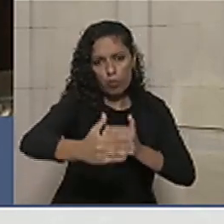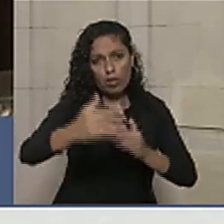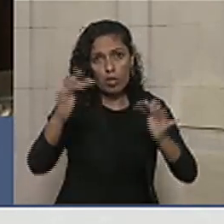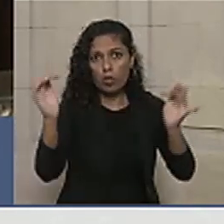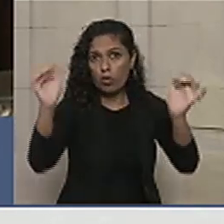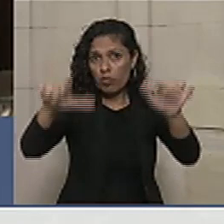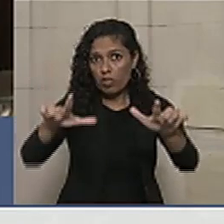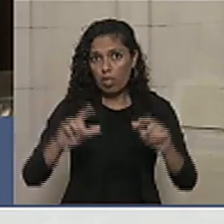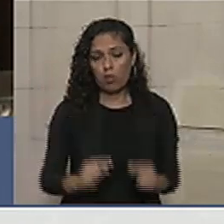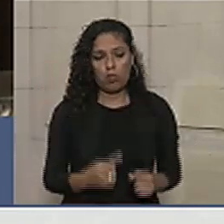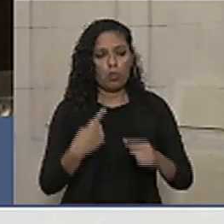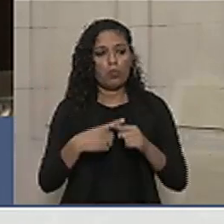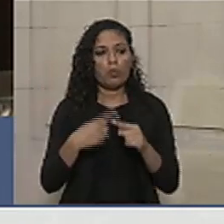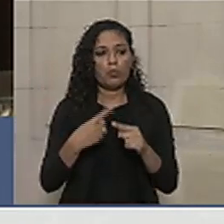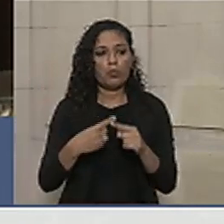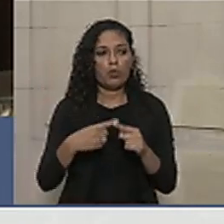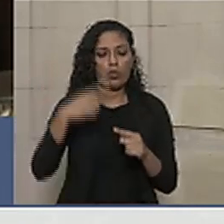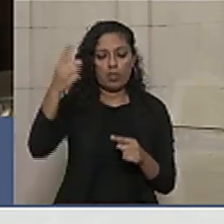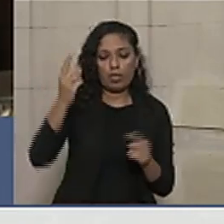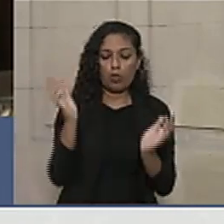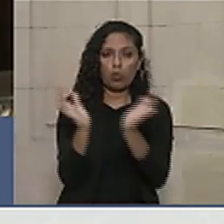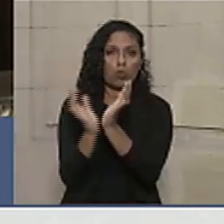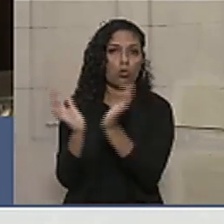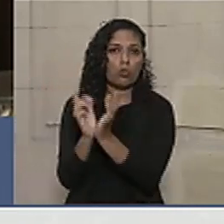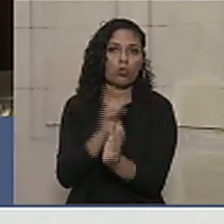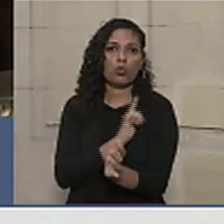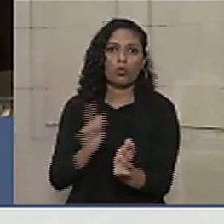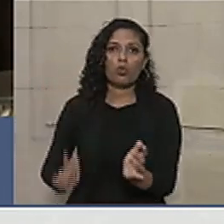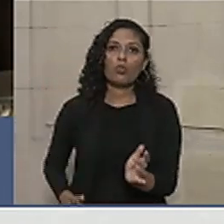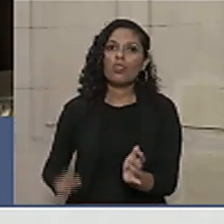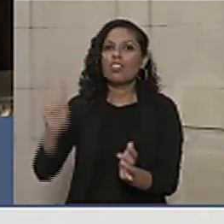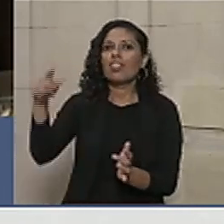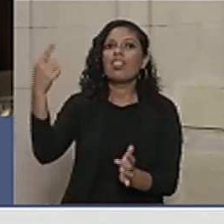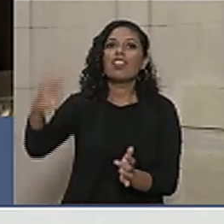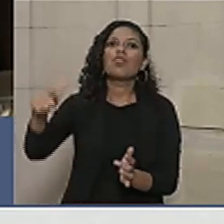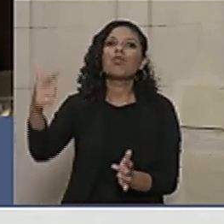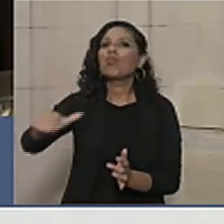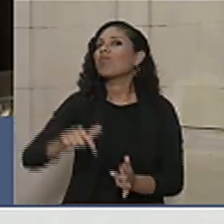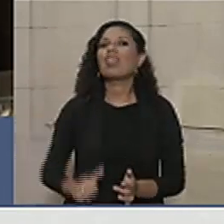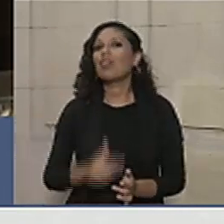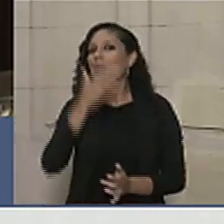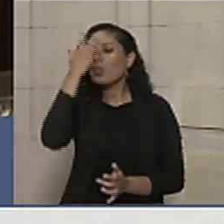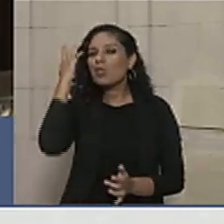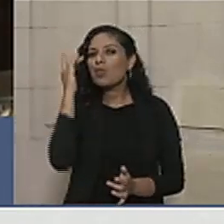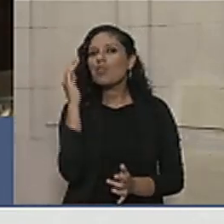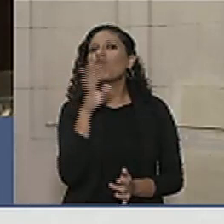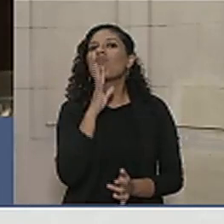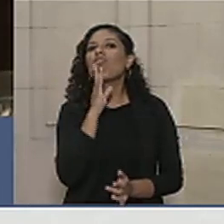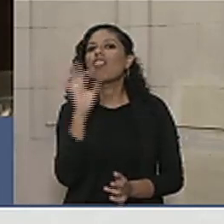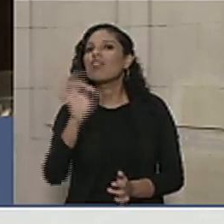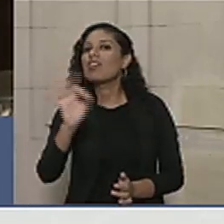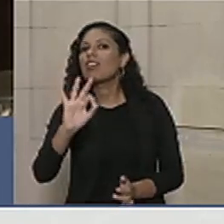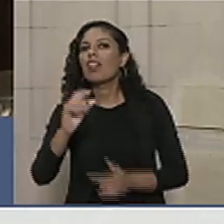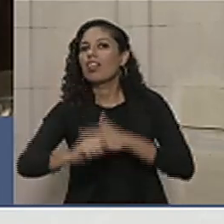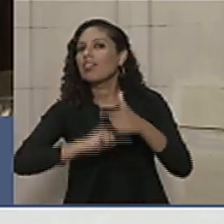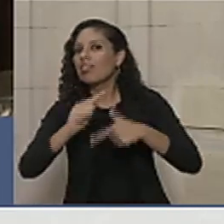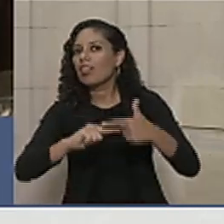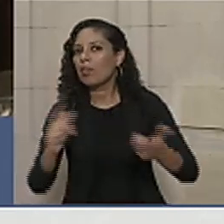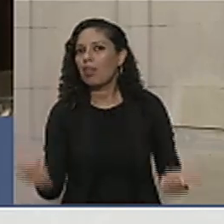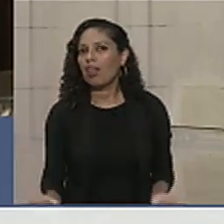Porque lá, nessa base de governo, não tem neófito. E